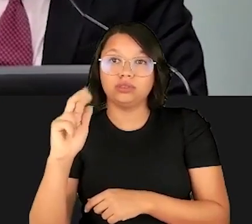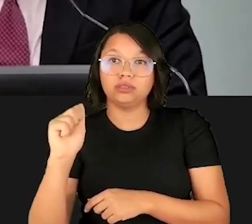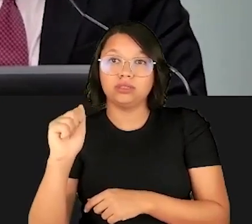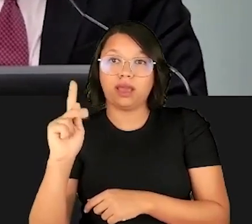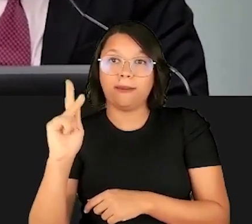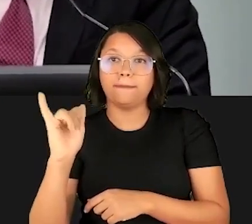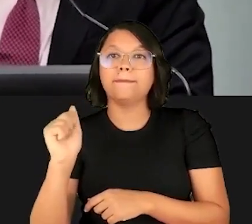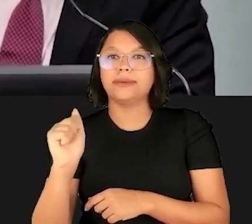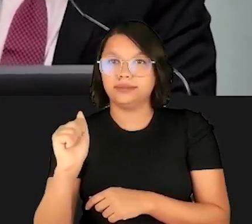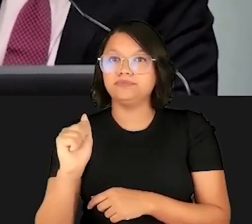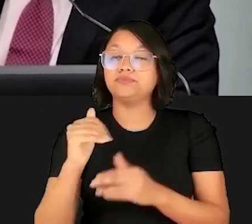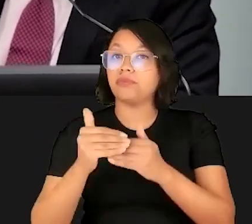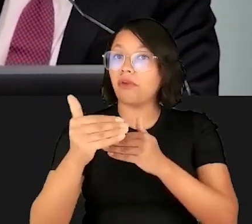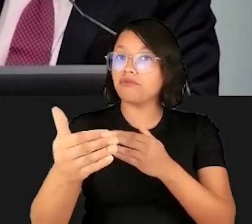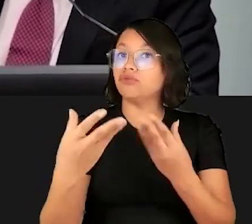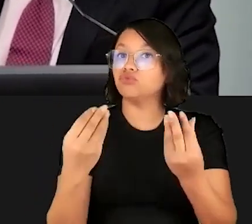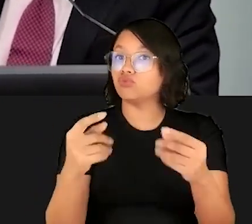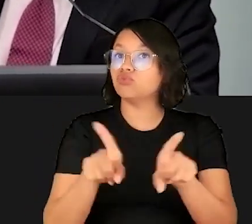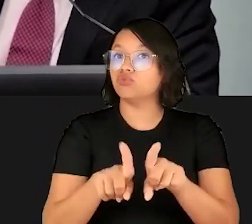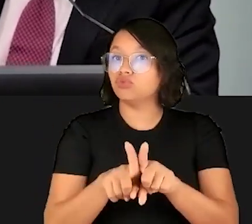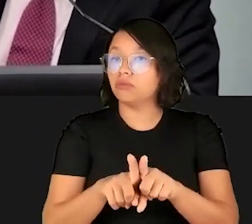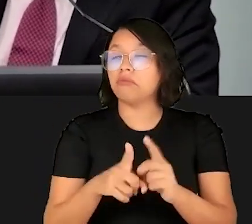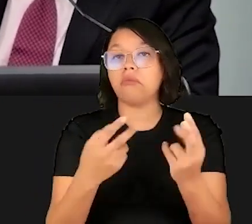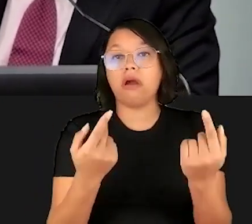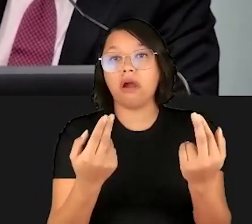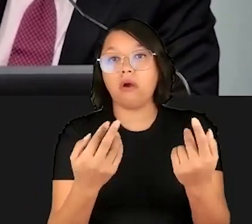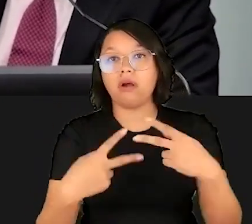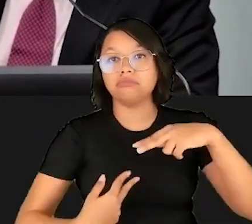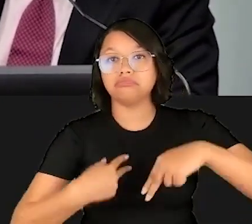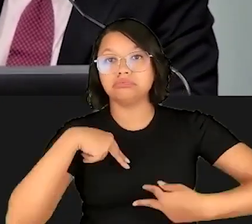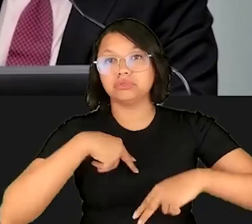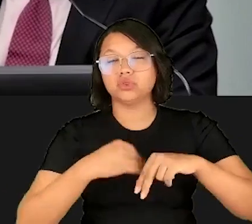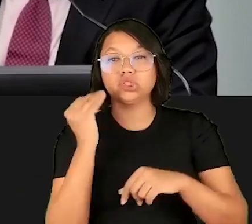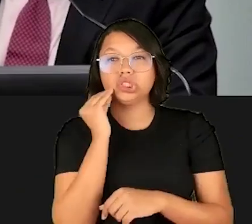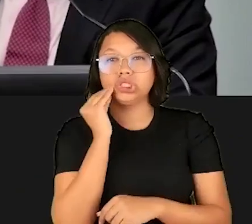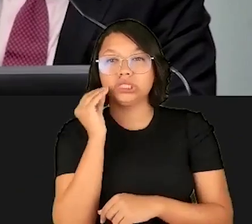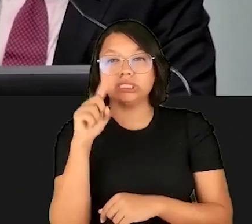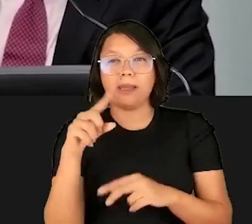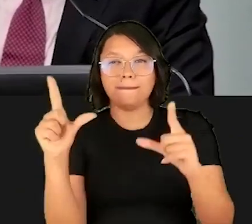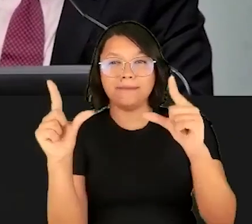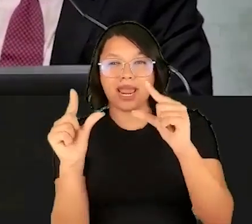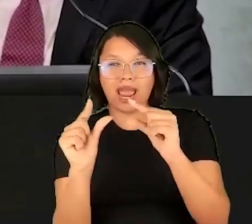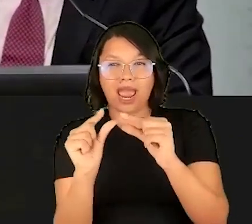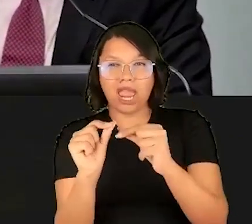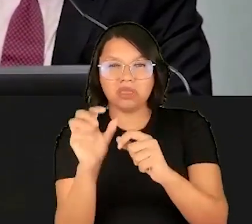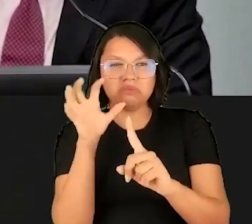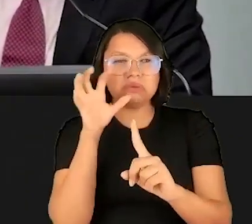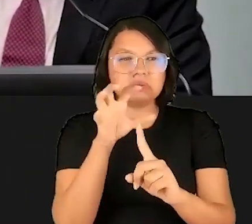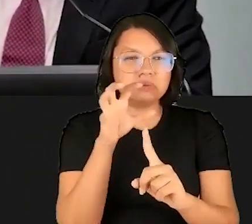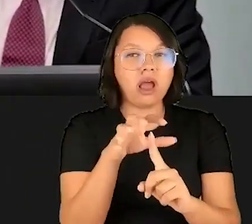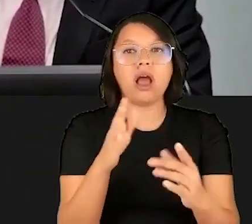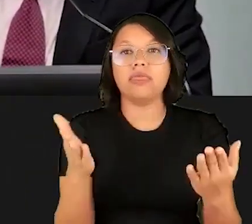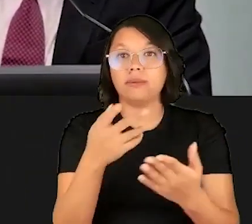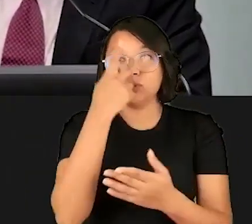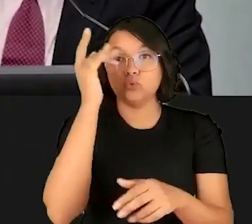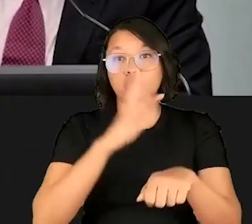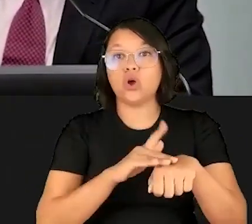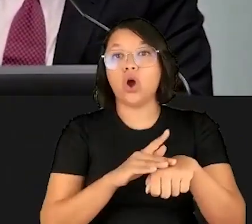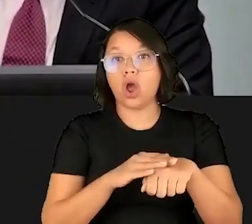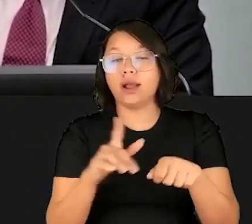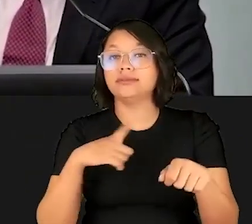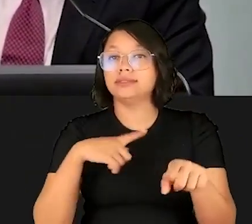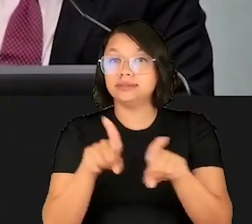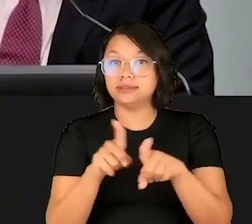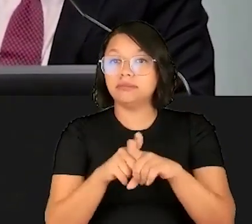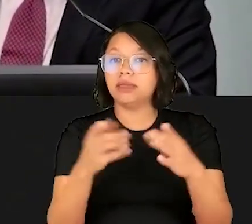avançou muito também. Da mesma maneira que a cirurgia tenta ser menos agressiva com o paciente, nós temos a radioterapia